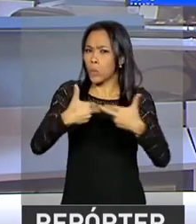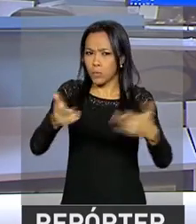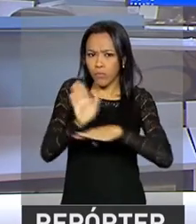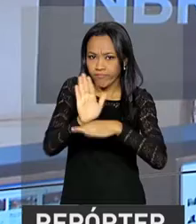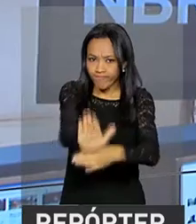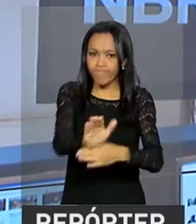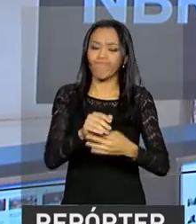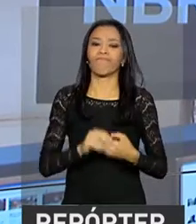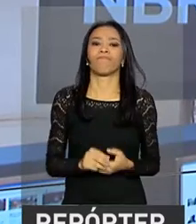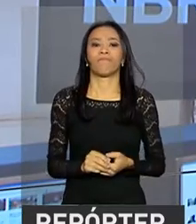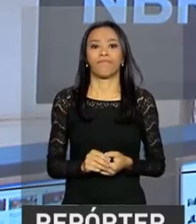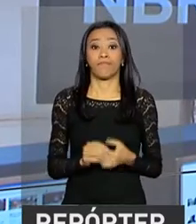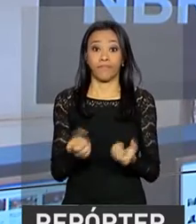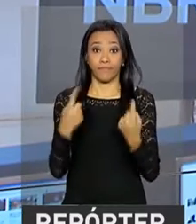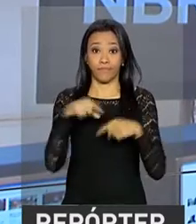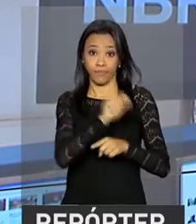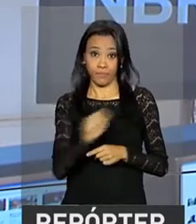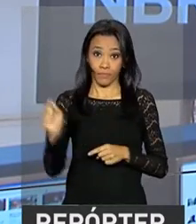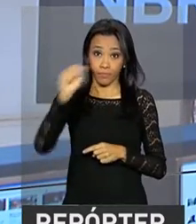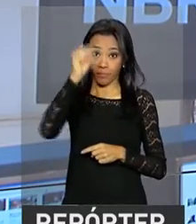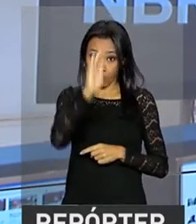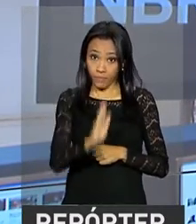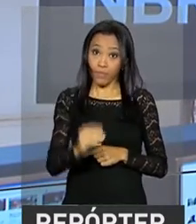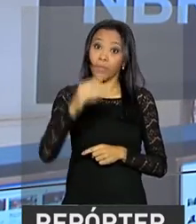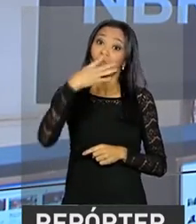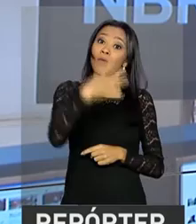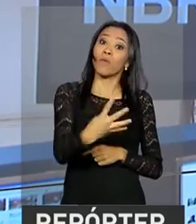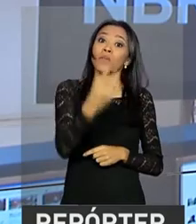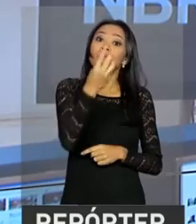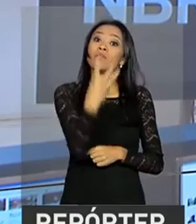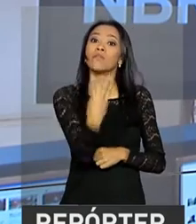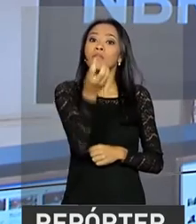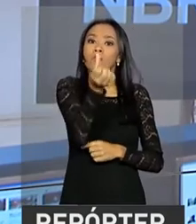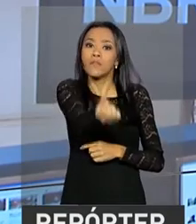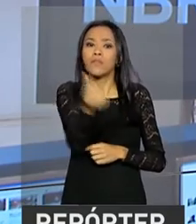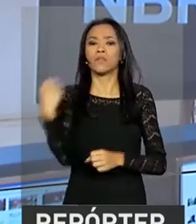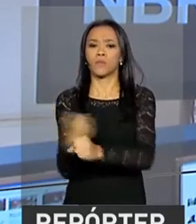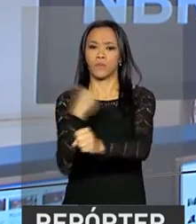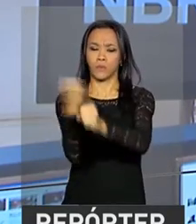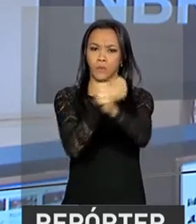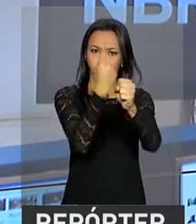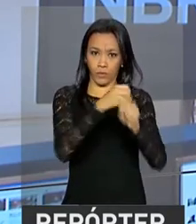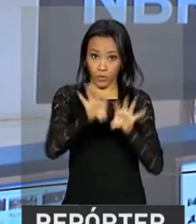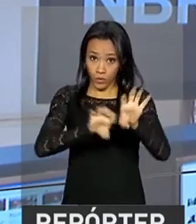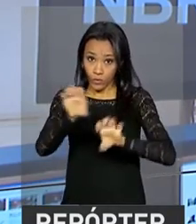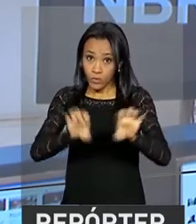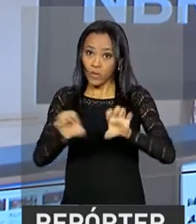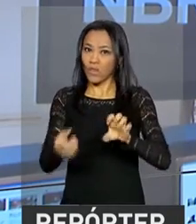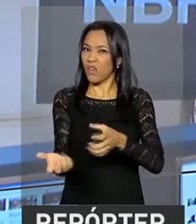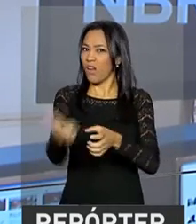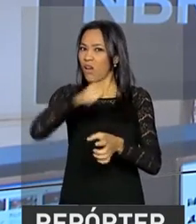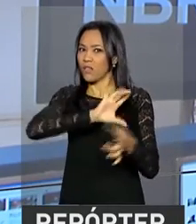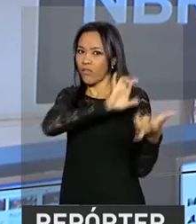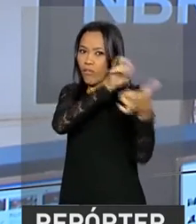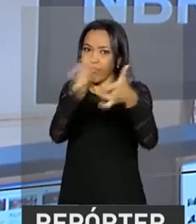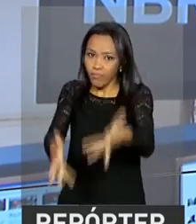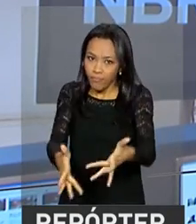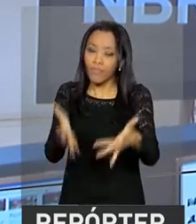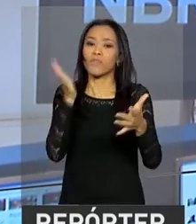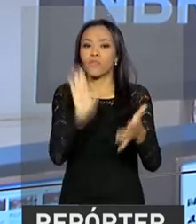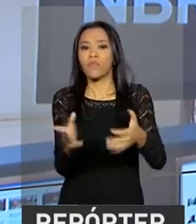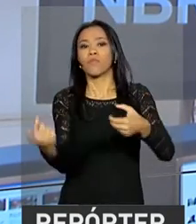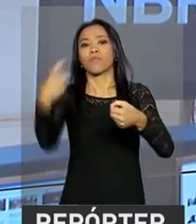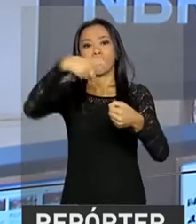crise em todo o país 436 obras de infraestrutura que estavam paralisadas foram